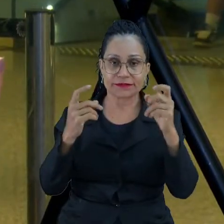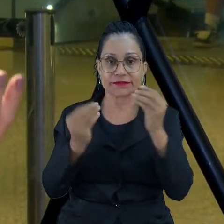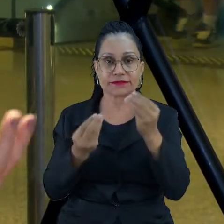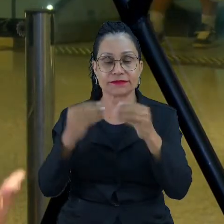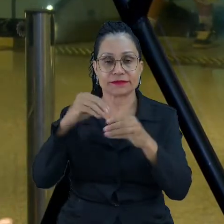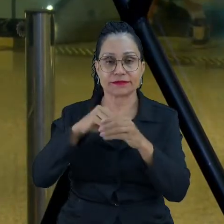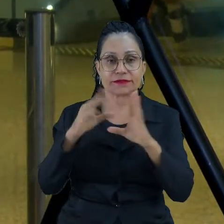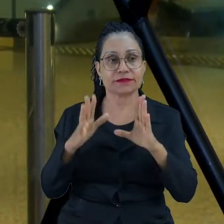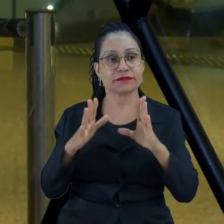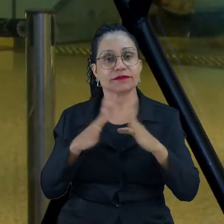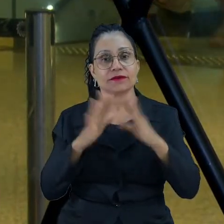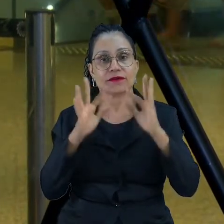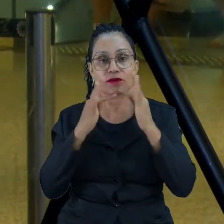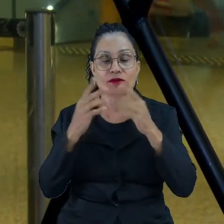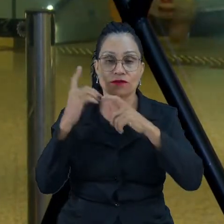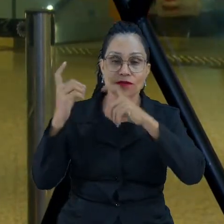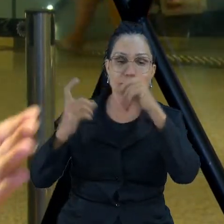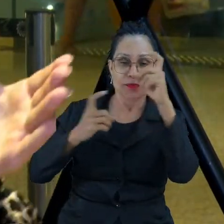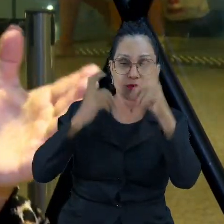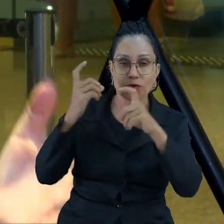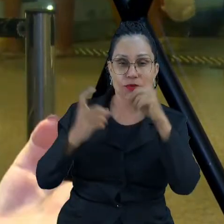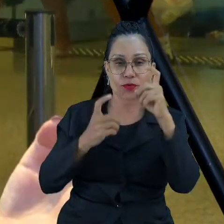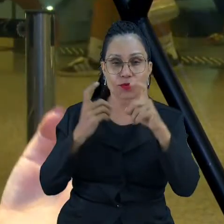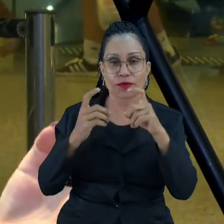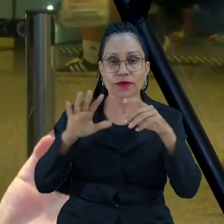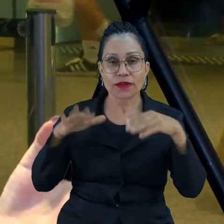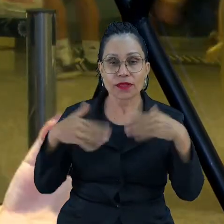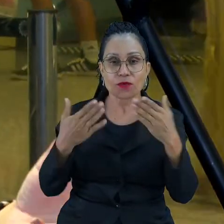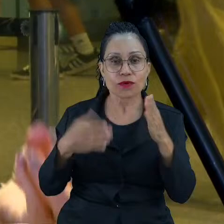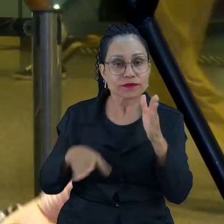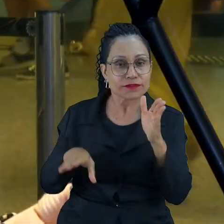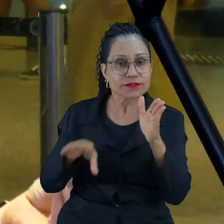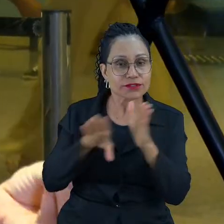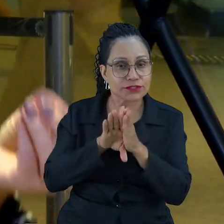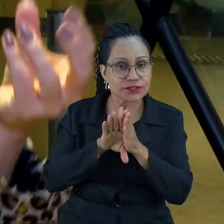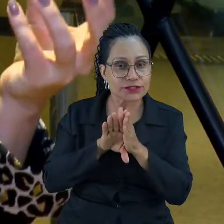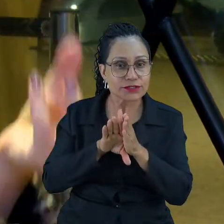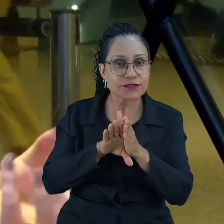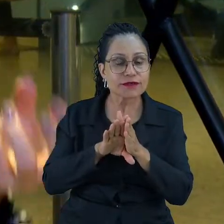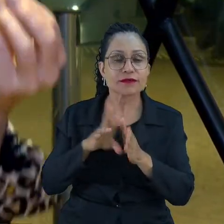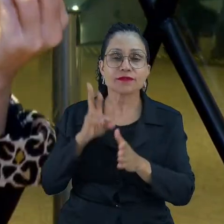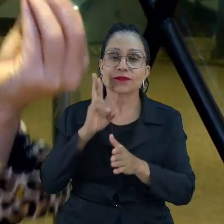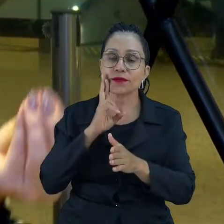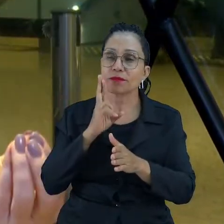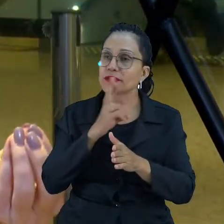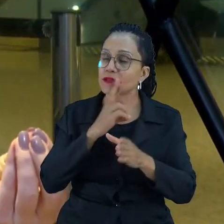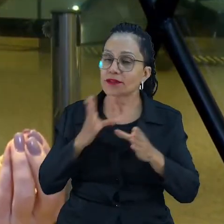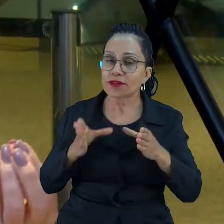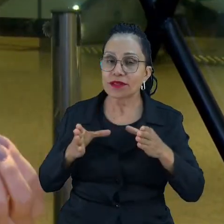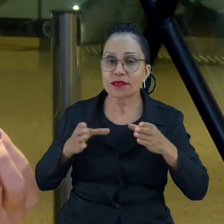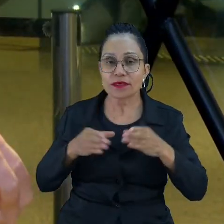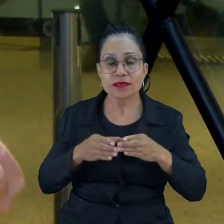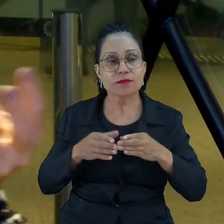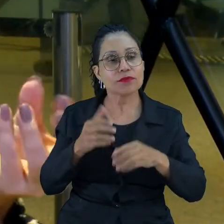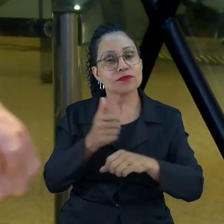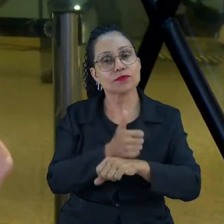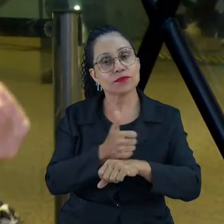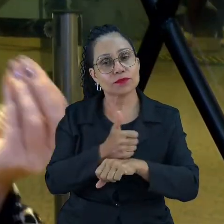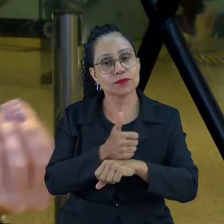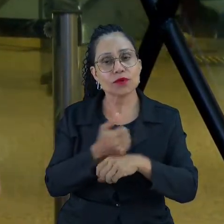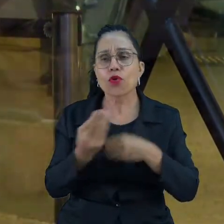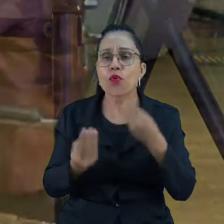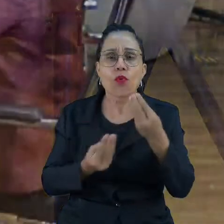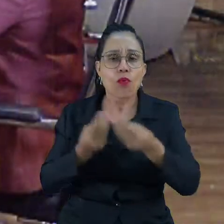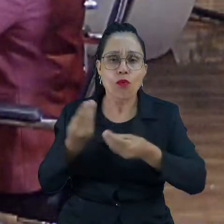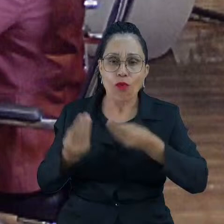gera talvez ali uma preocupação. E aí, quando vocês chegam ali, né, no restaurante, na equipe, nos colaboradores, como